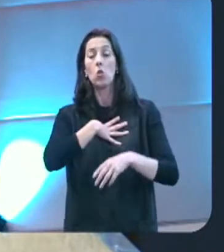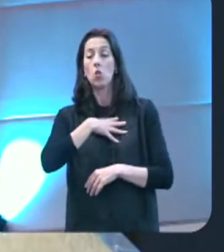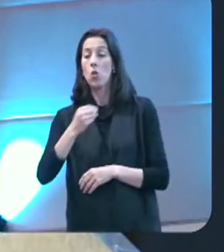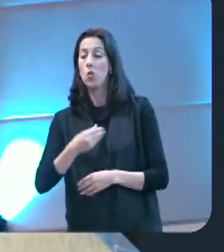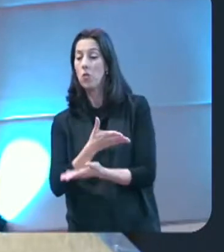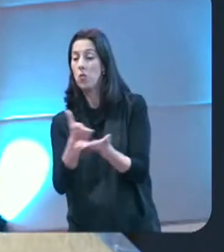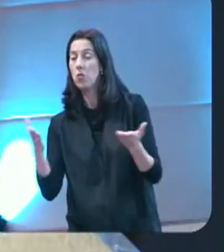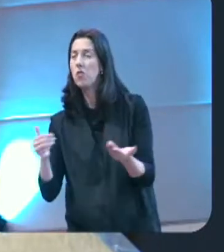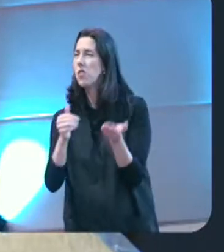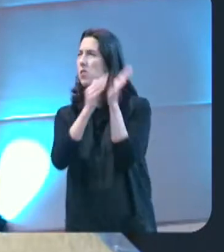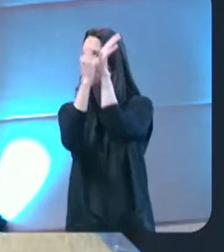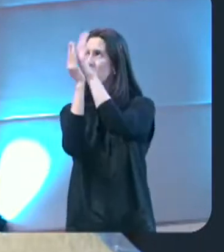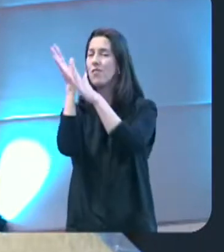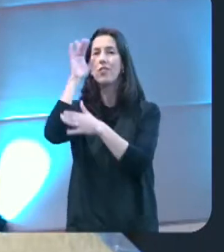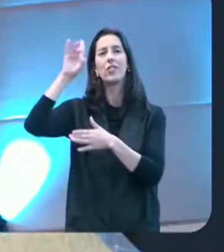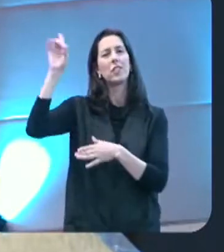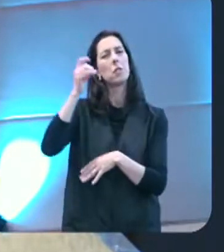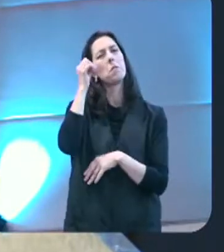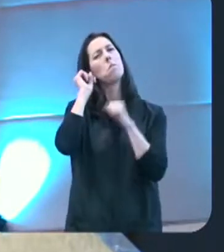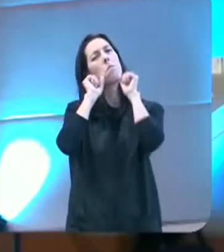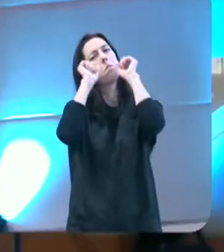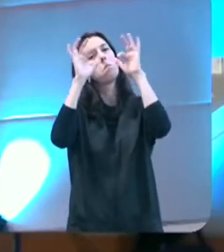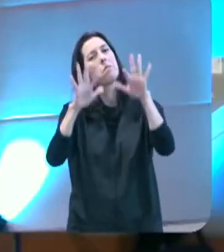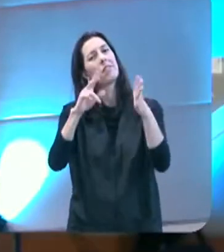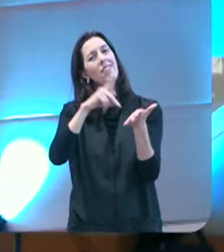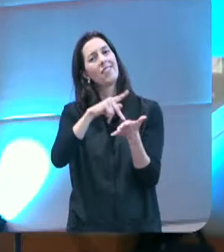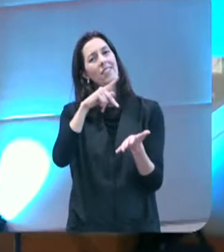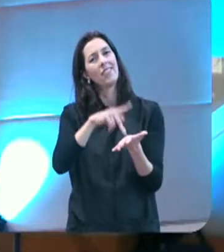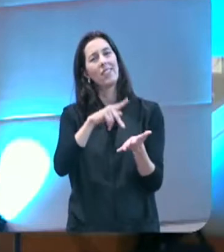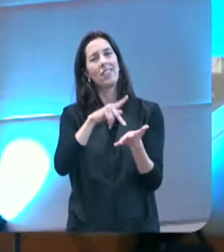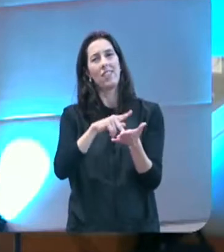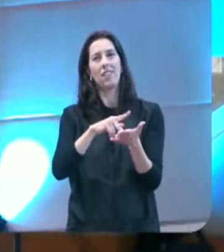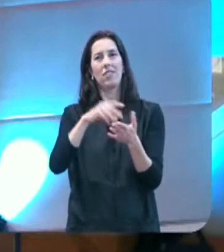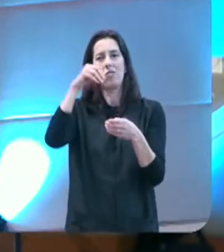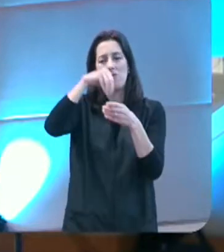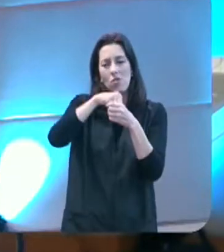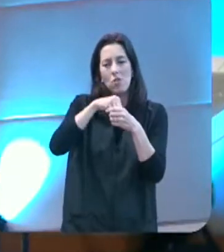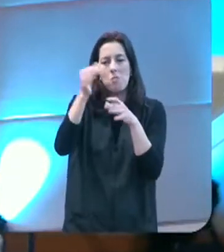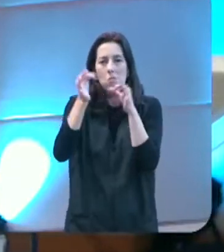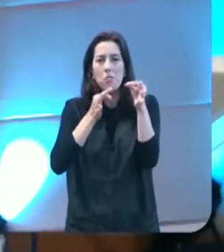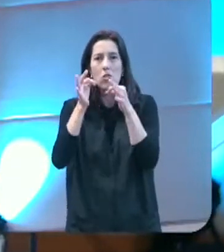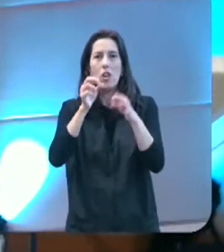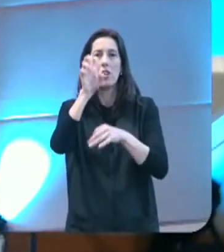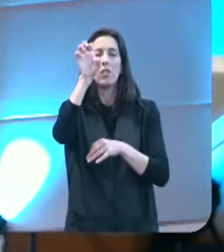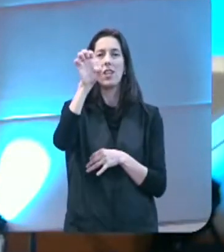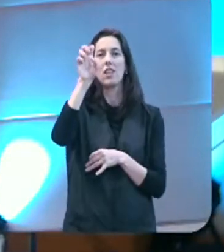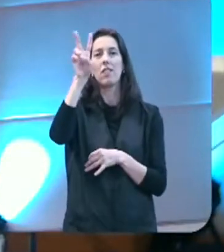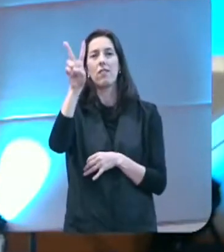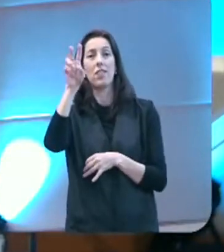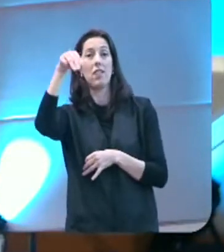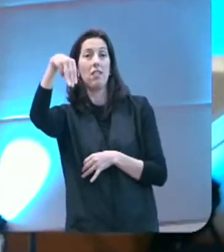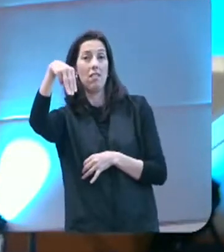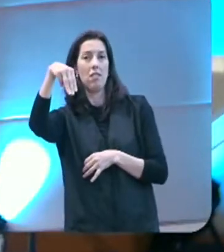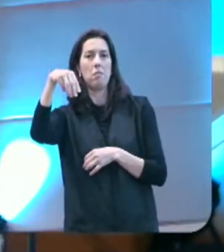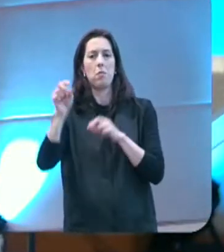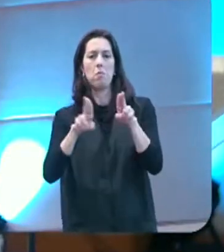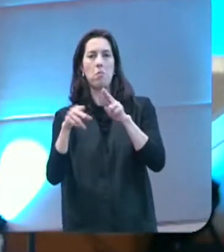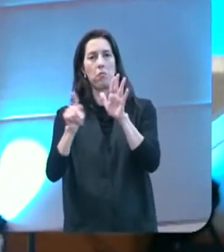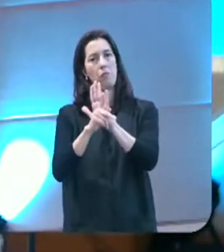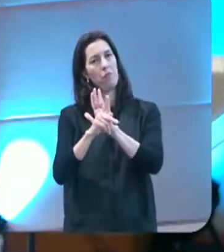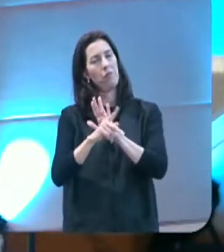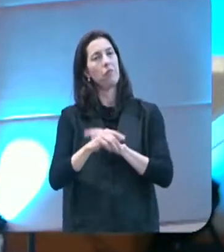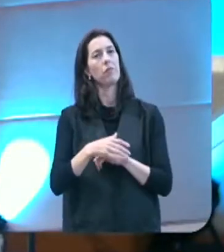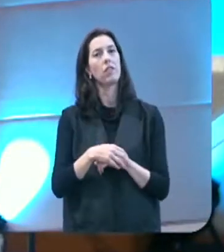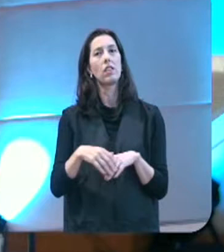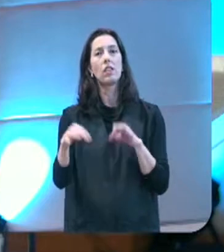o Senhor, então tem sido uma bênção no nosso meio o projeto. E de facto tem aberto portas para